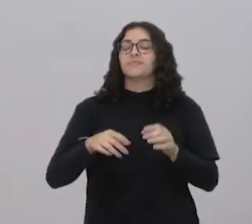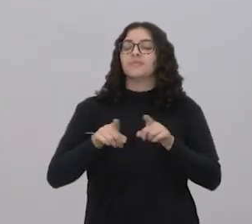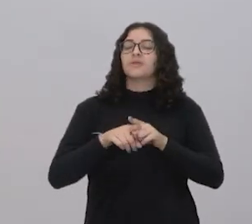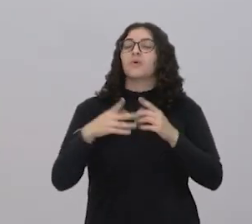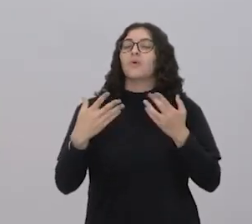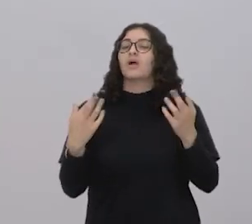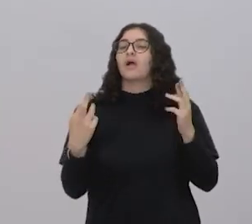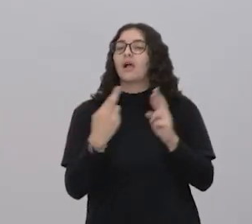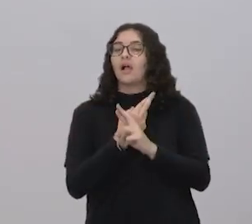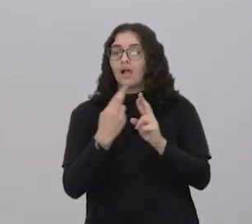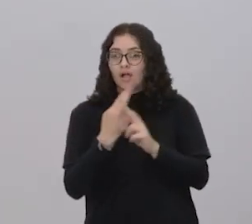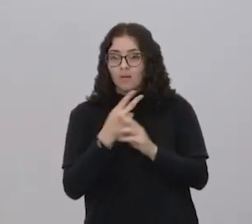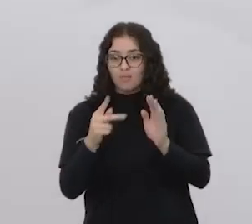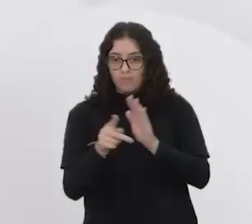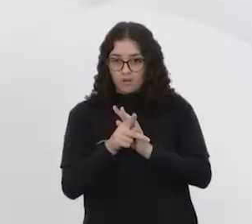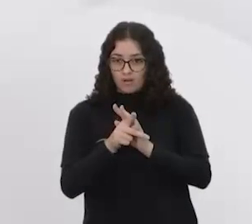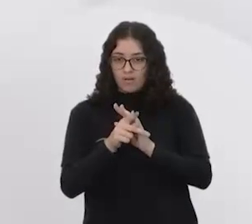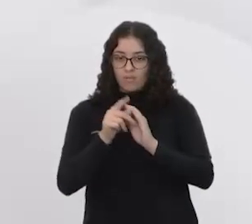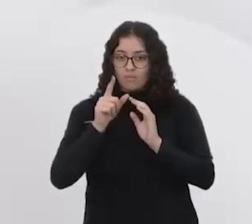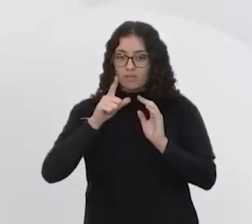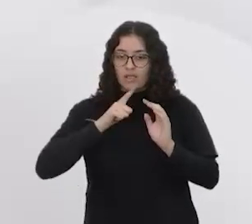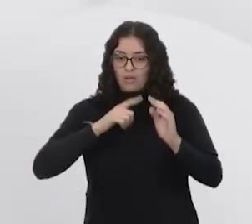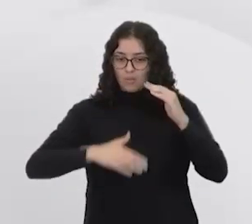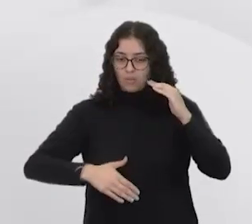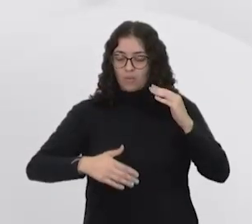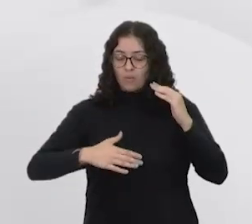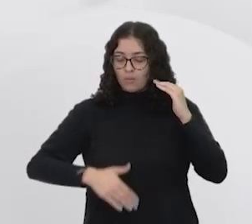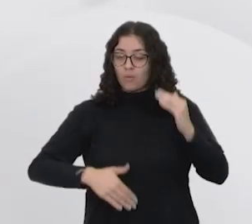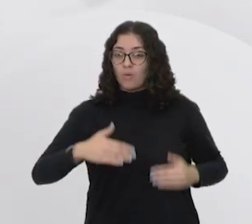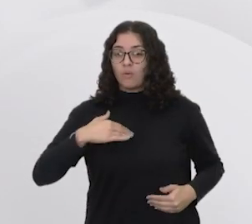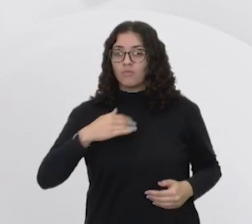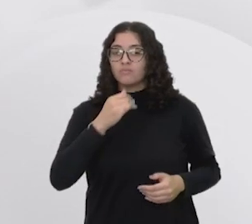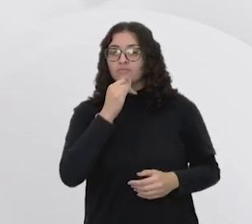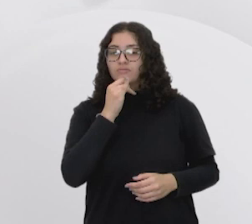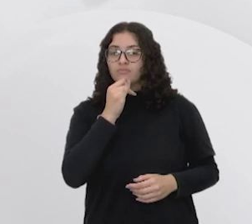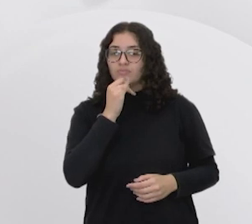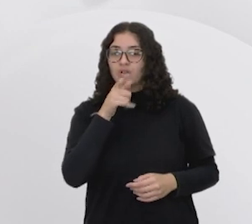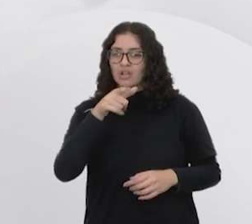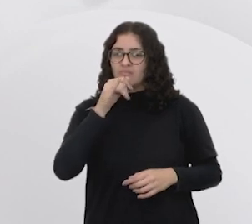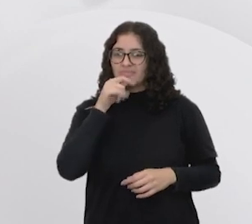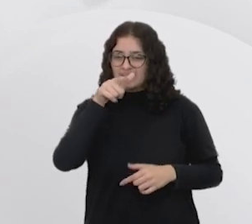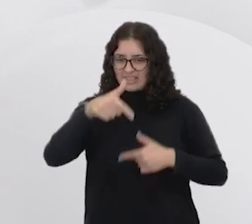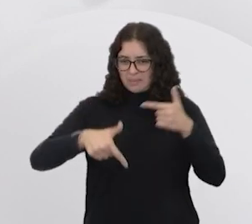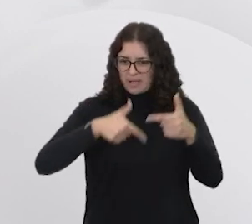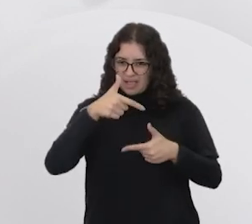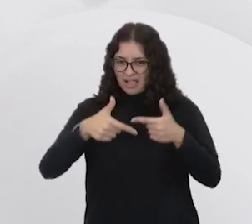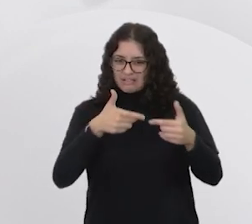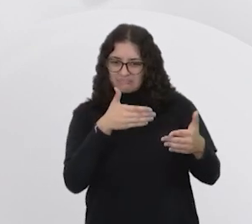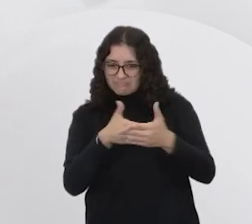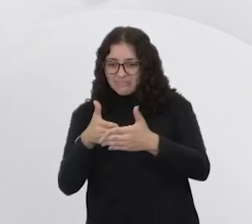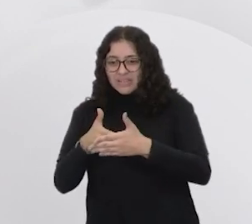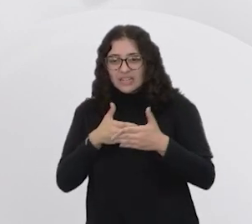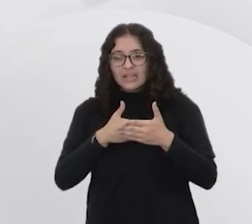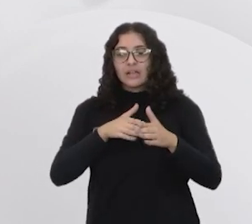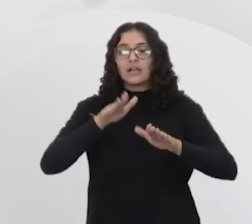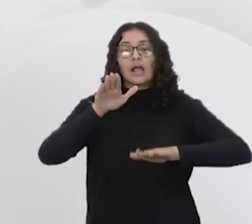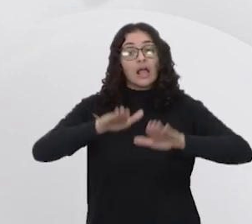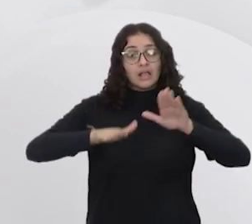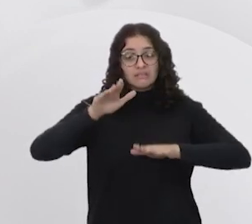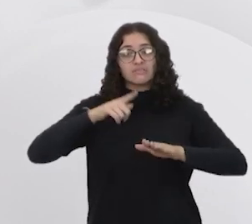estão presentes nas práticas corporais da tatuagem? Ser tatuado atrapalha na hora de conseguir o emprego, que já comentei, né, que algumas